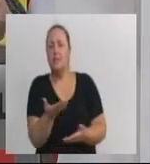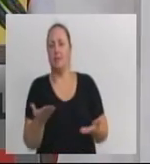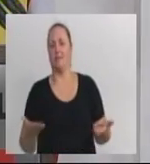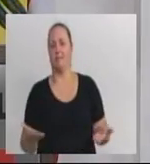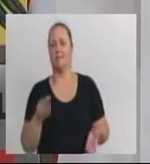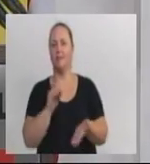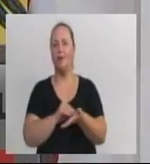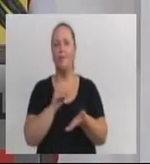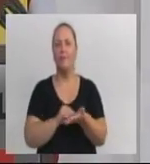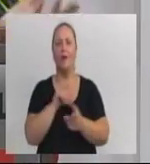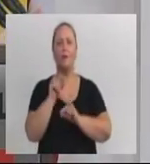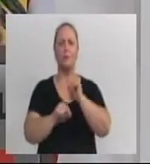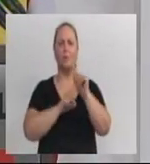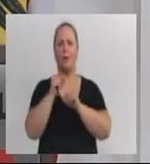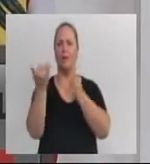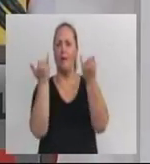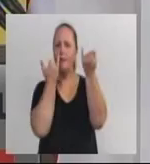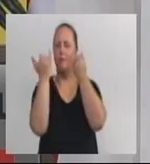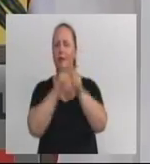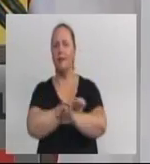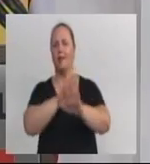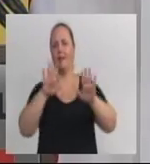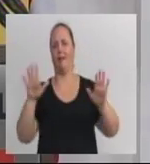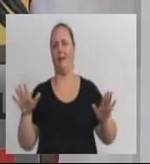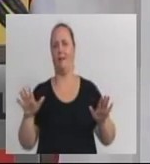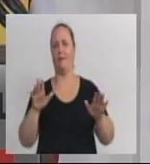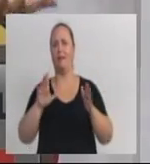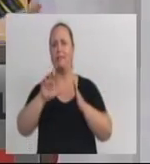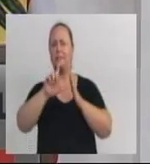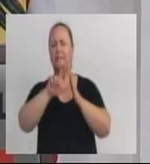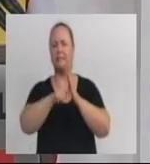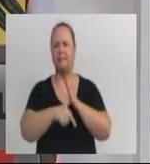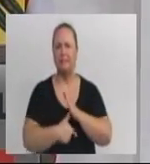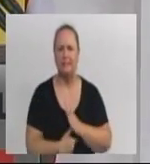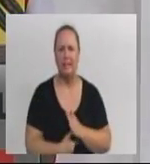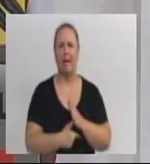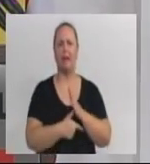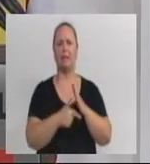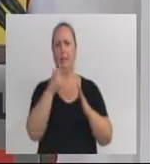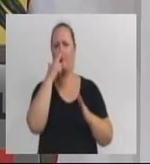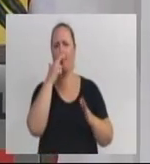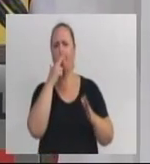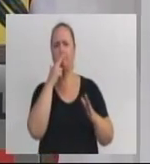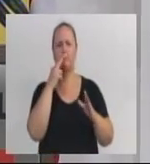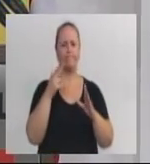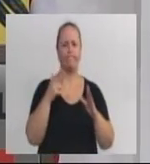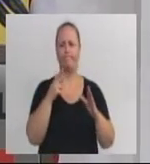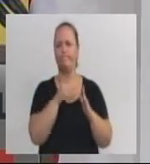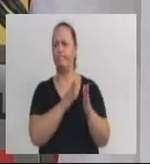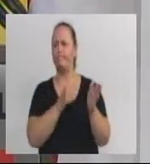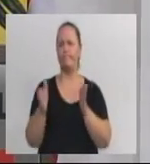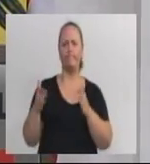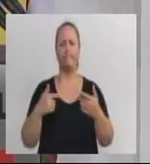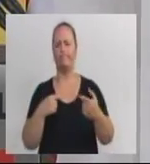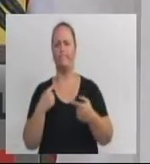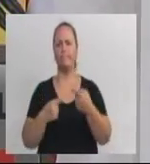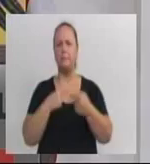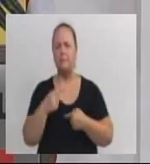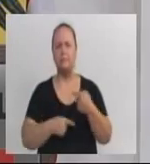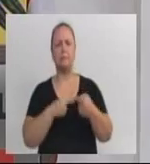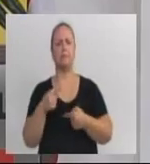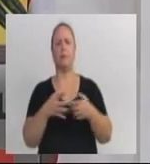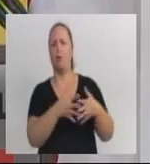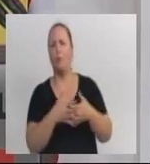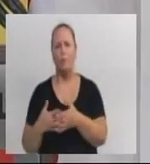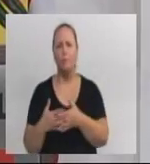de processamento de informações que às vezes chegaram e foram desencontradas, e aí ficou para a última hora. Nós não queremos as